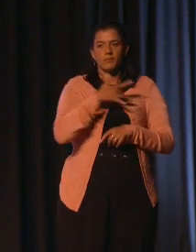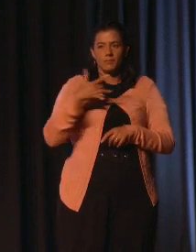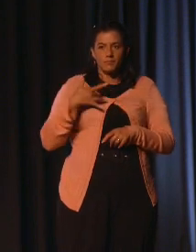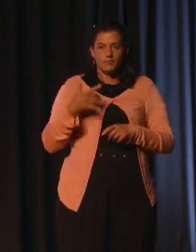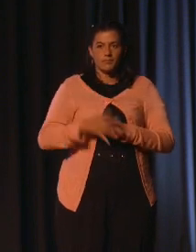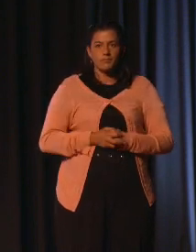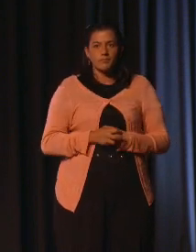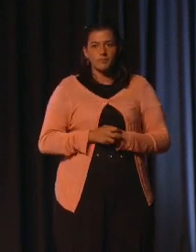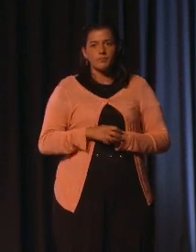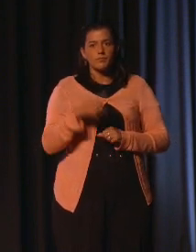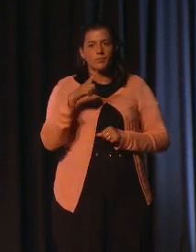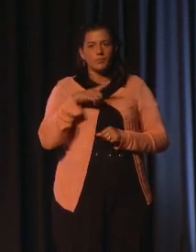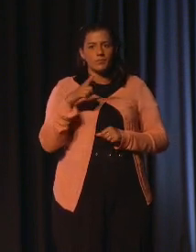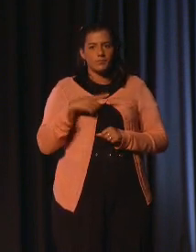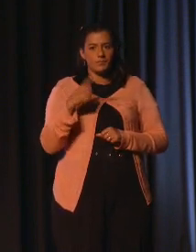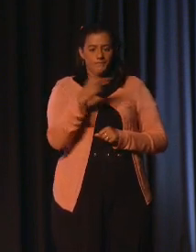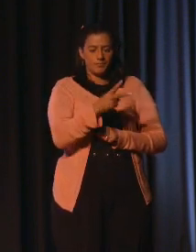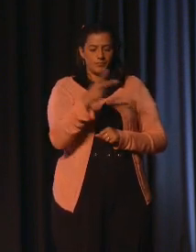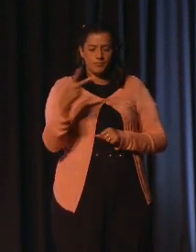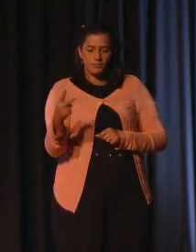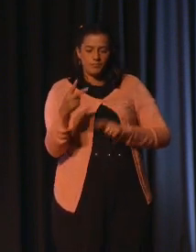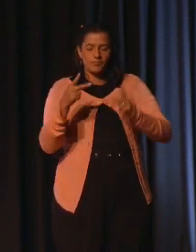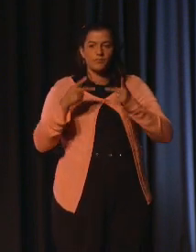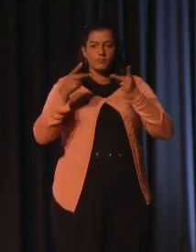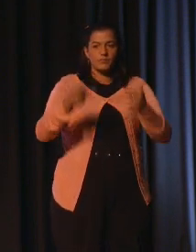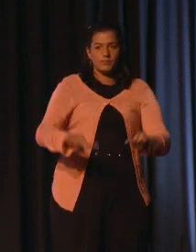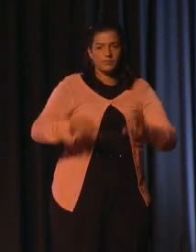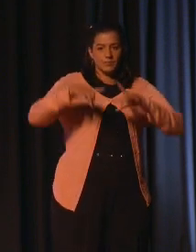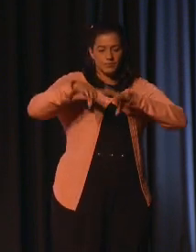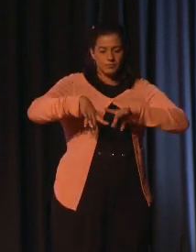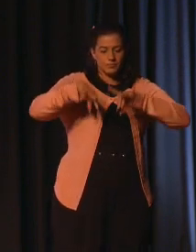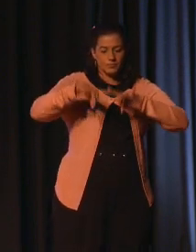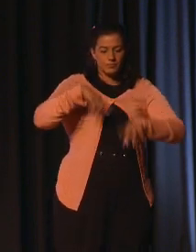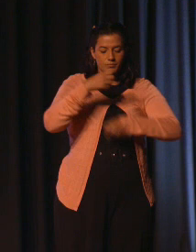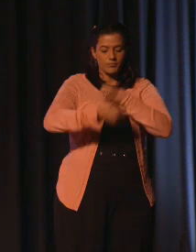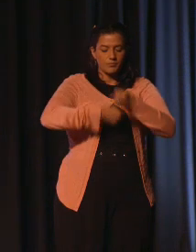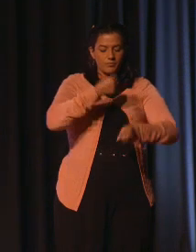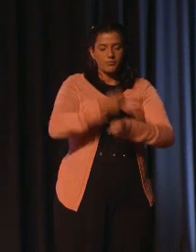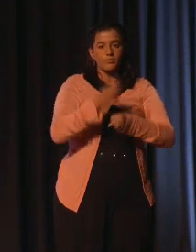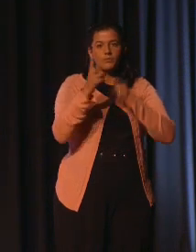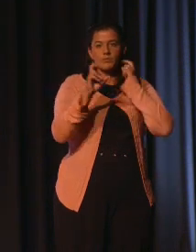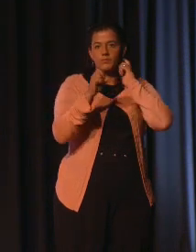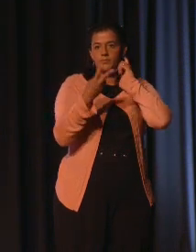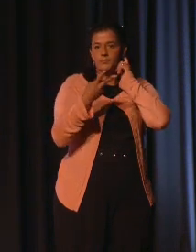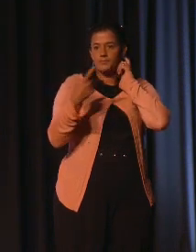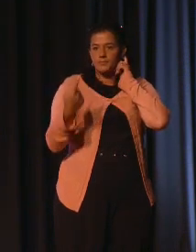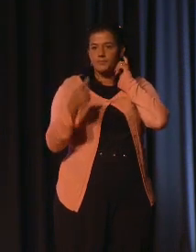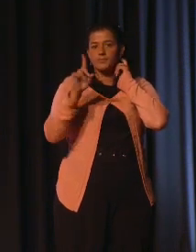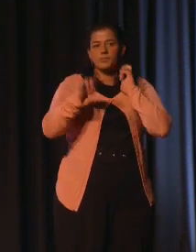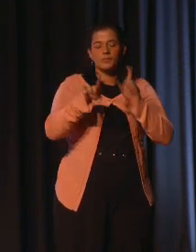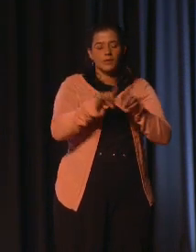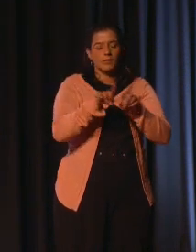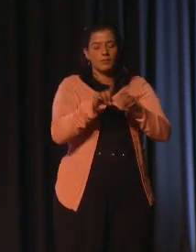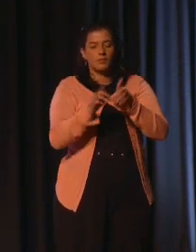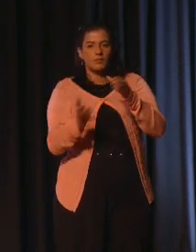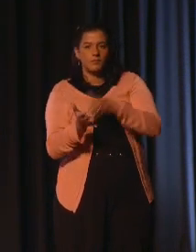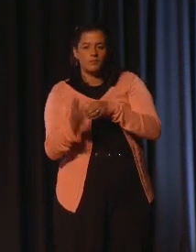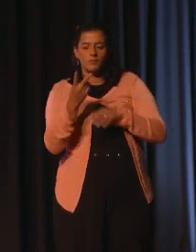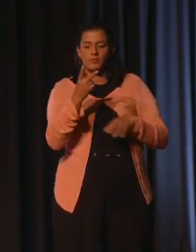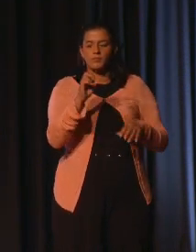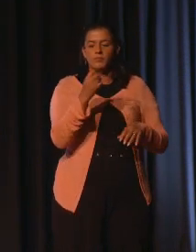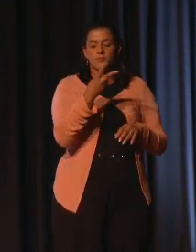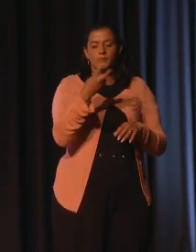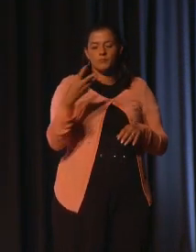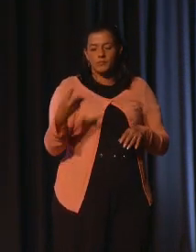fizemos 22 visitas técnicas de 2018 a 2023, tem a previsão de mais uma visita técnica esse ano ainda,